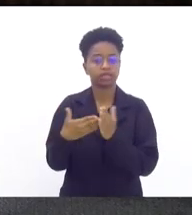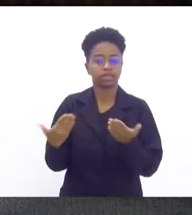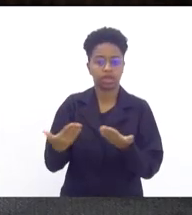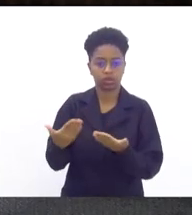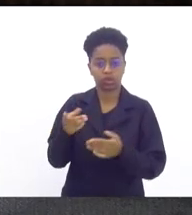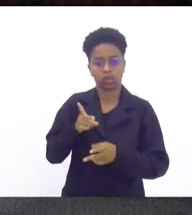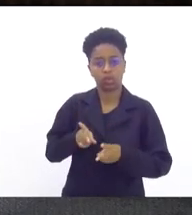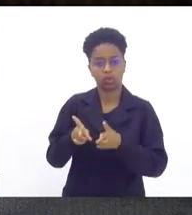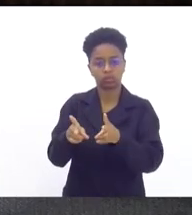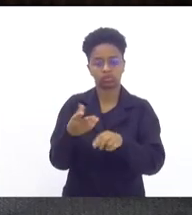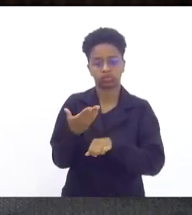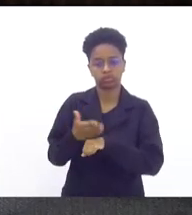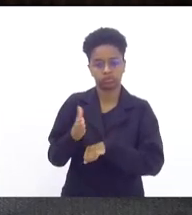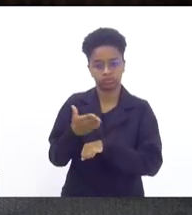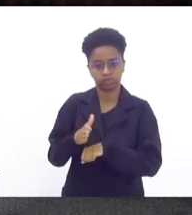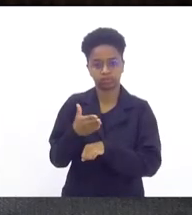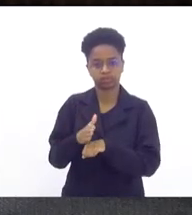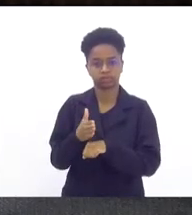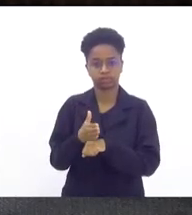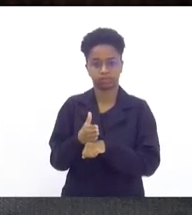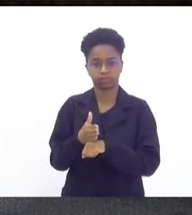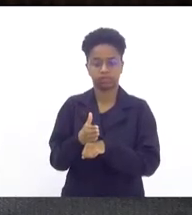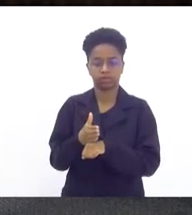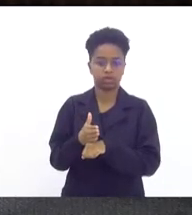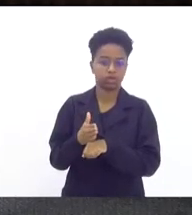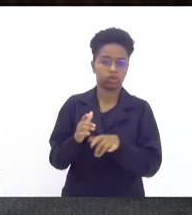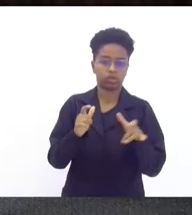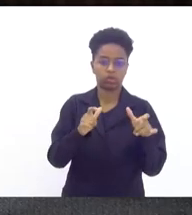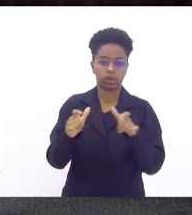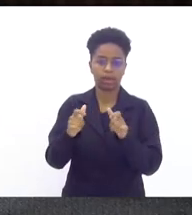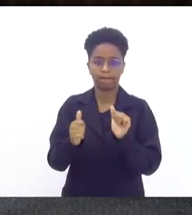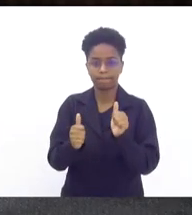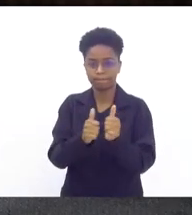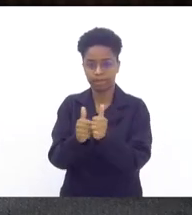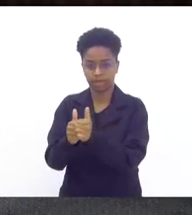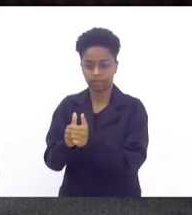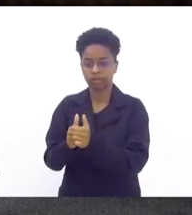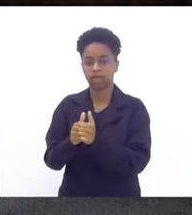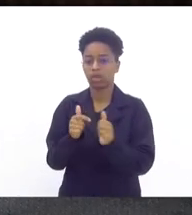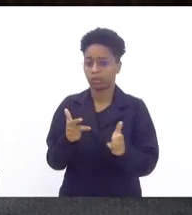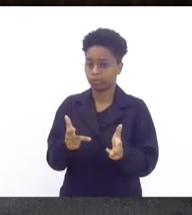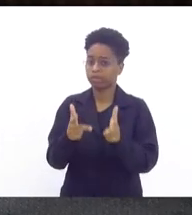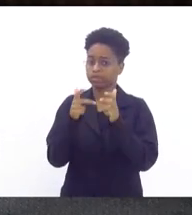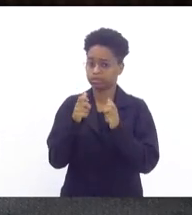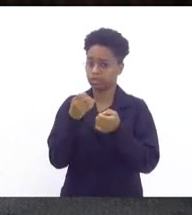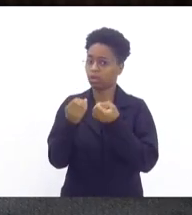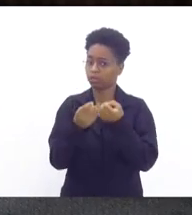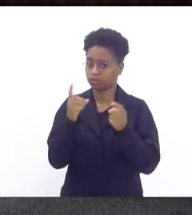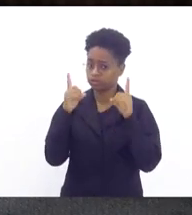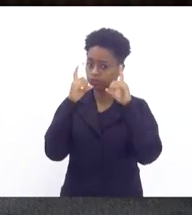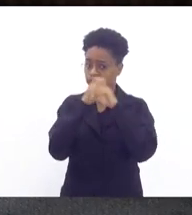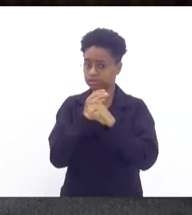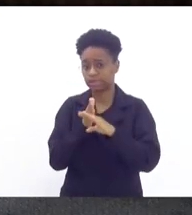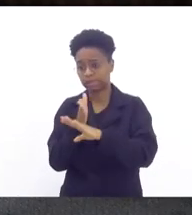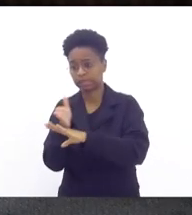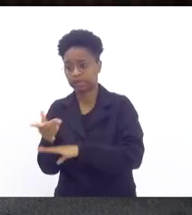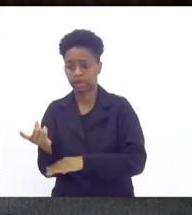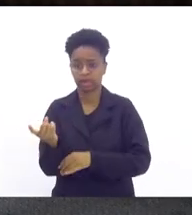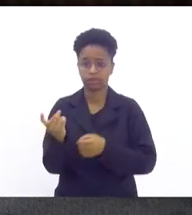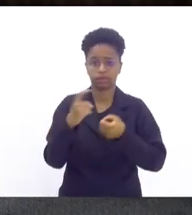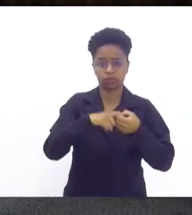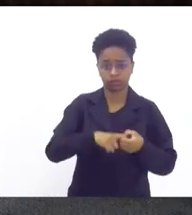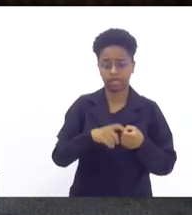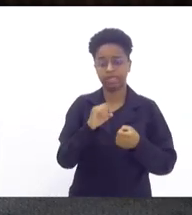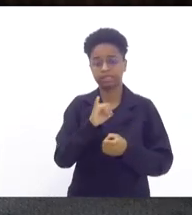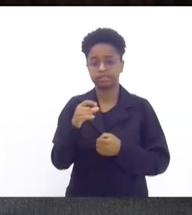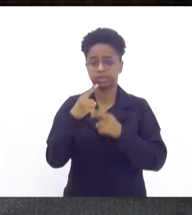continuam treinando nos clubes próximos é a dificuldade de sair e chegar em